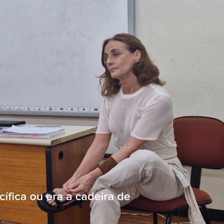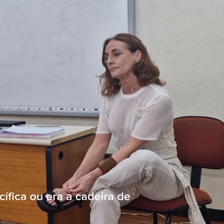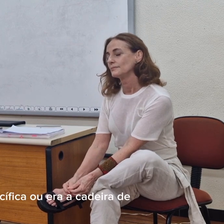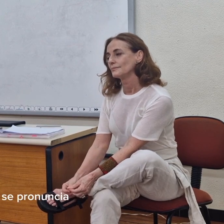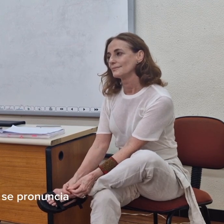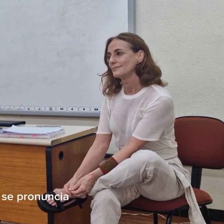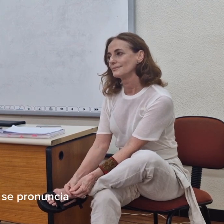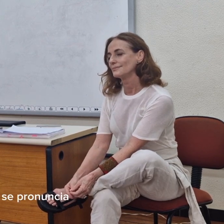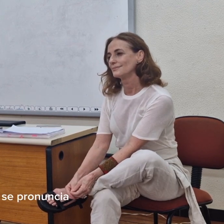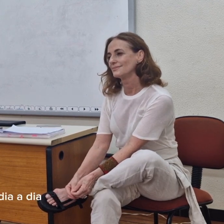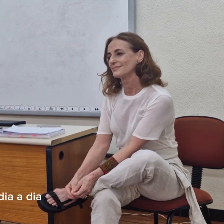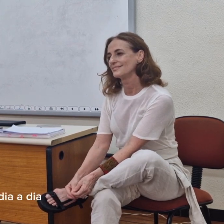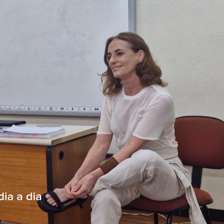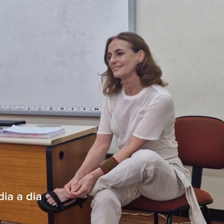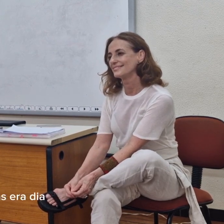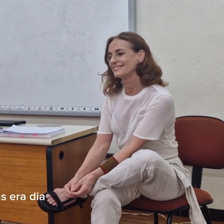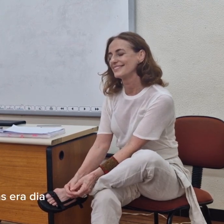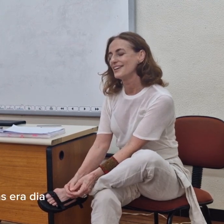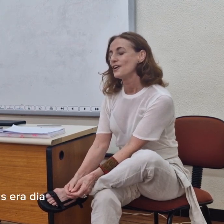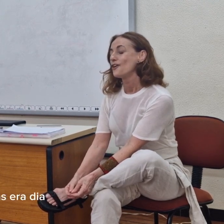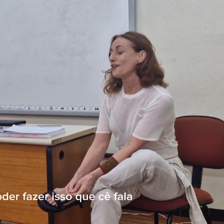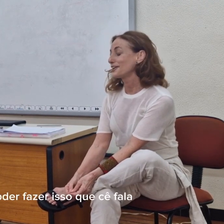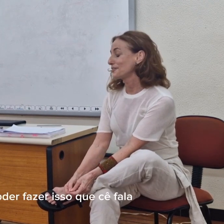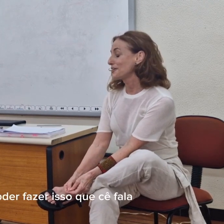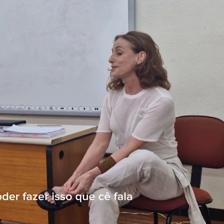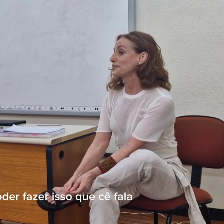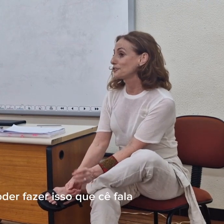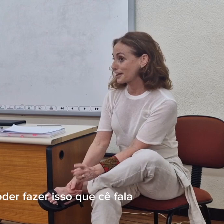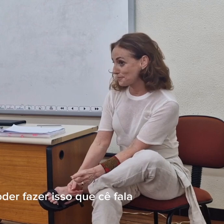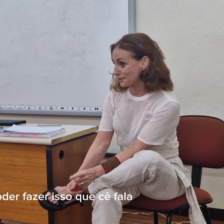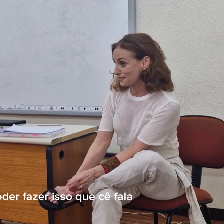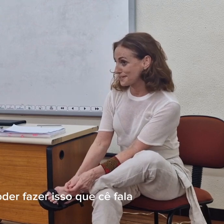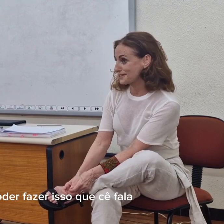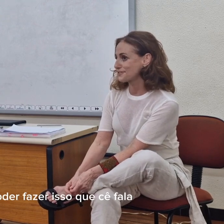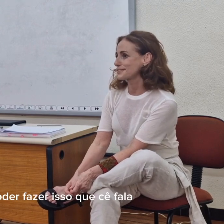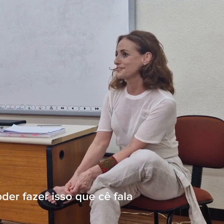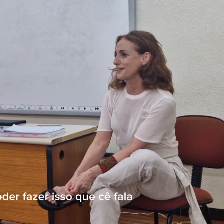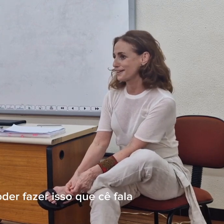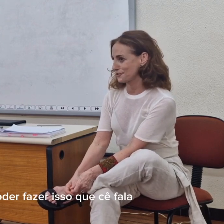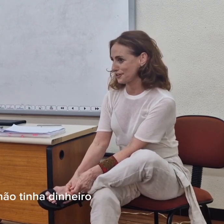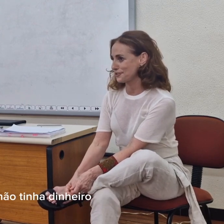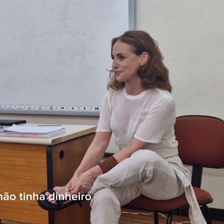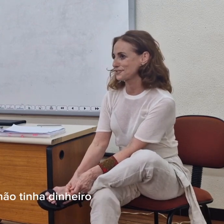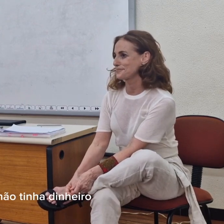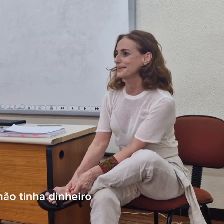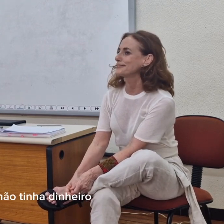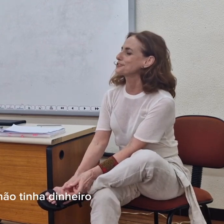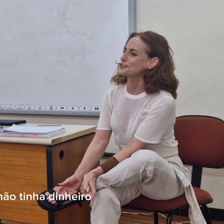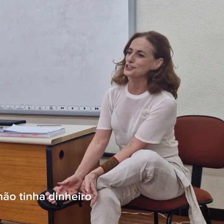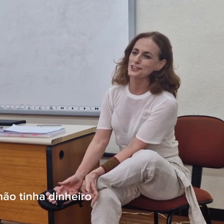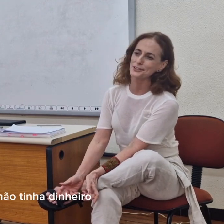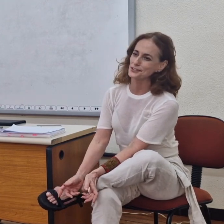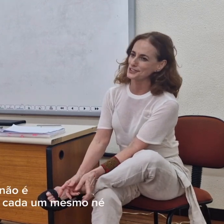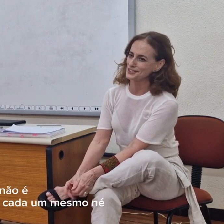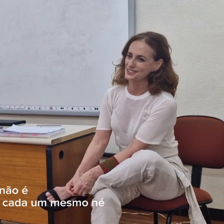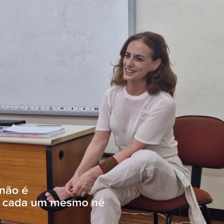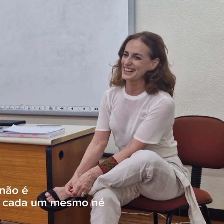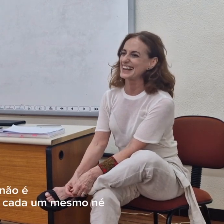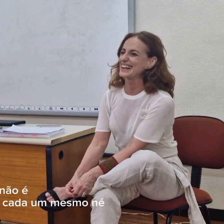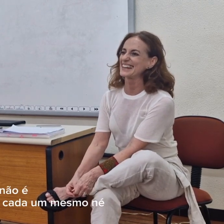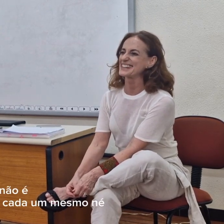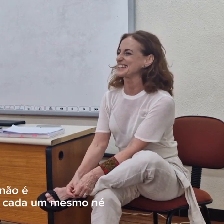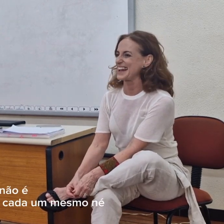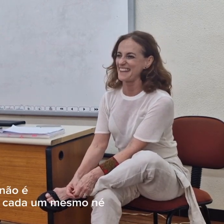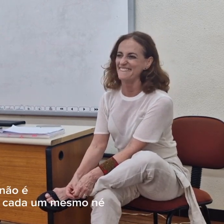ou era a cadeira de, não sei se tem um certo dia a dia, mas era... Olha, eu ia adorar ver se fazia isso que você fala, gente. Não,